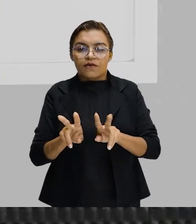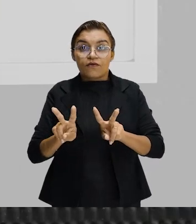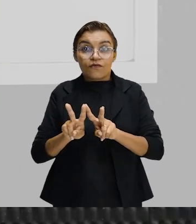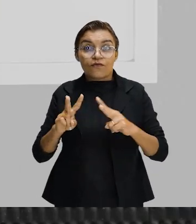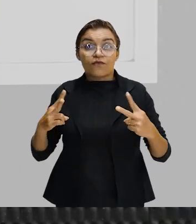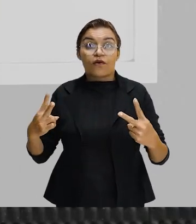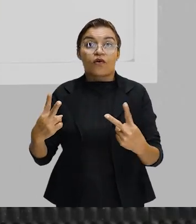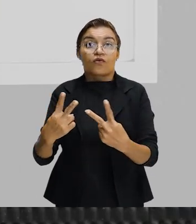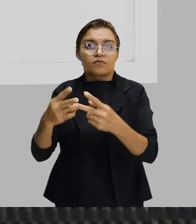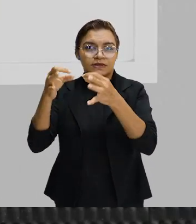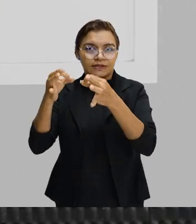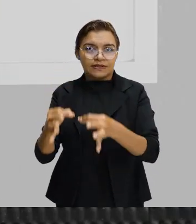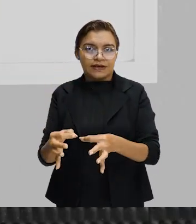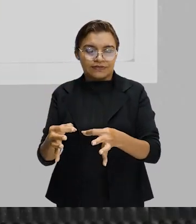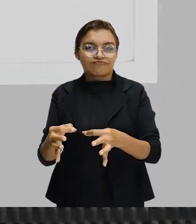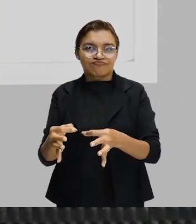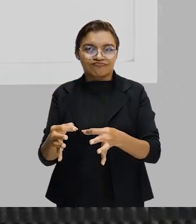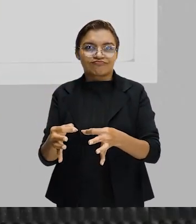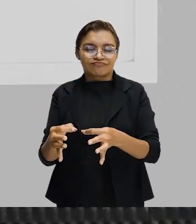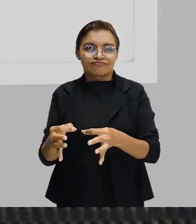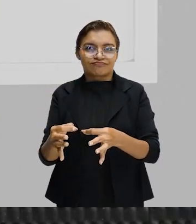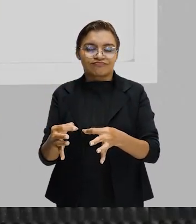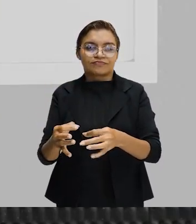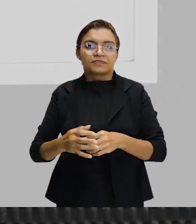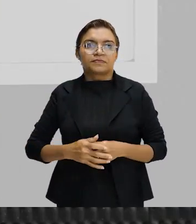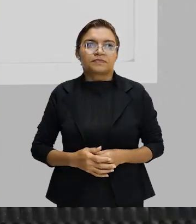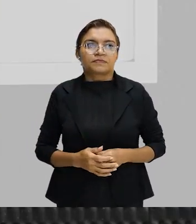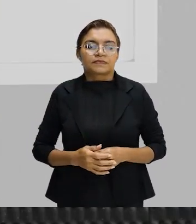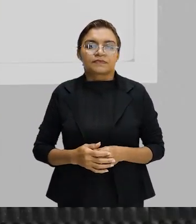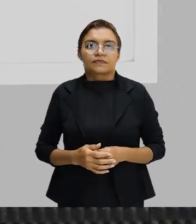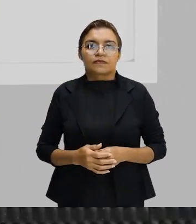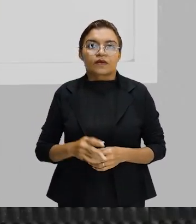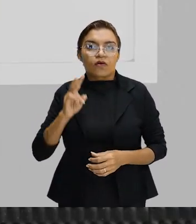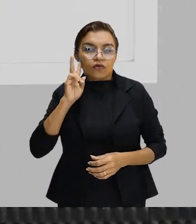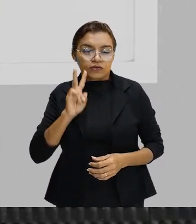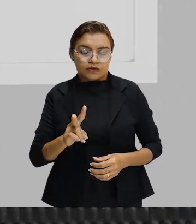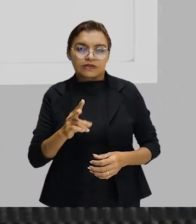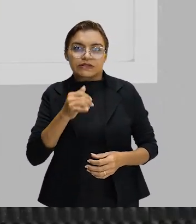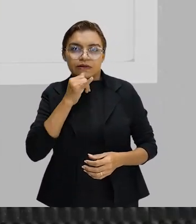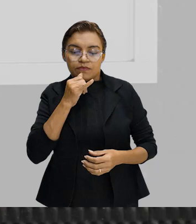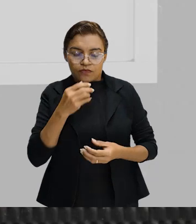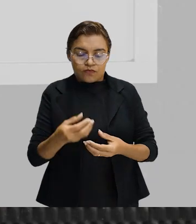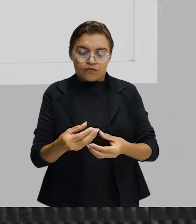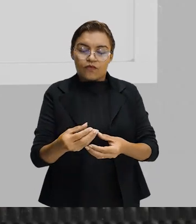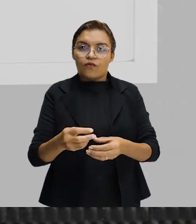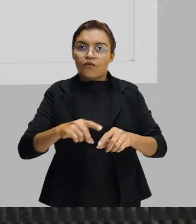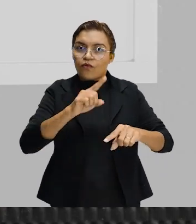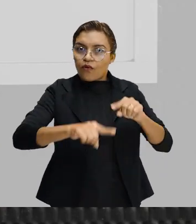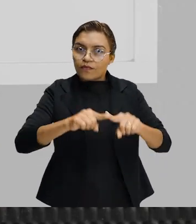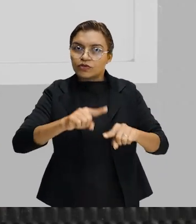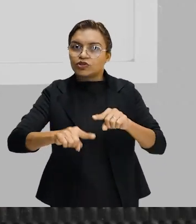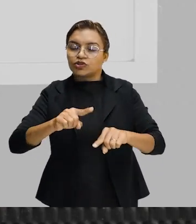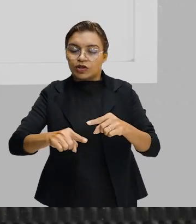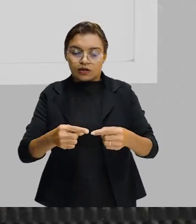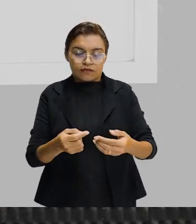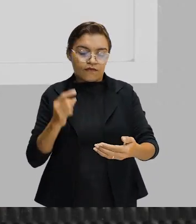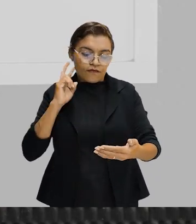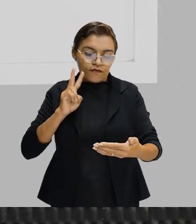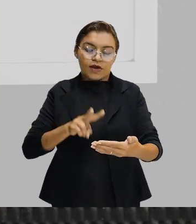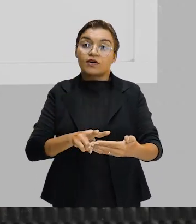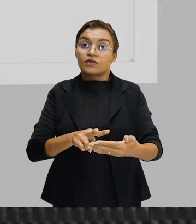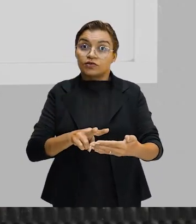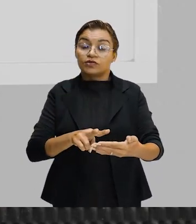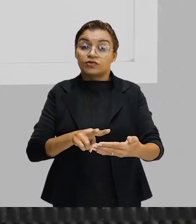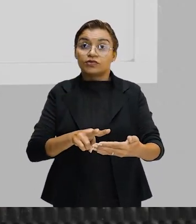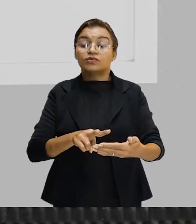definidos. Certo? Forma e volume definidos. Eu consigo ver a forma de um sólido. Tá certo? Se eu vejo a forma, eu